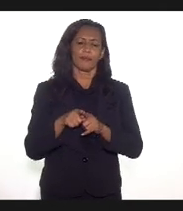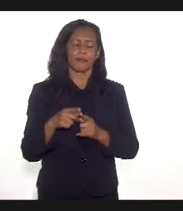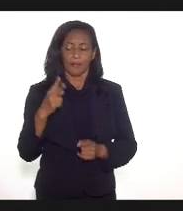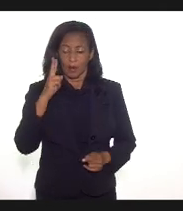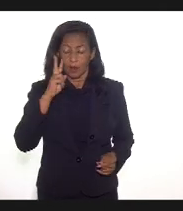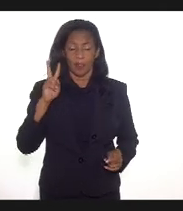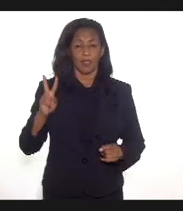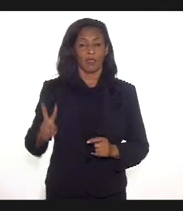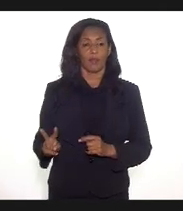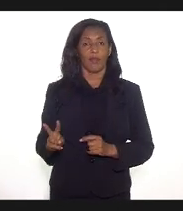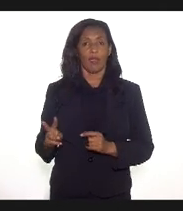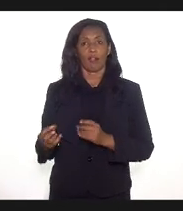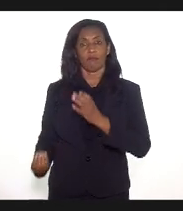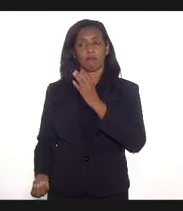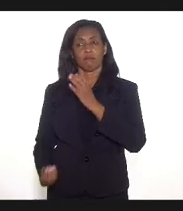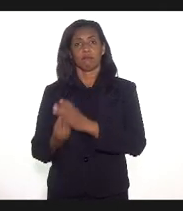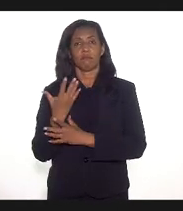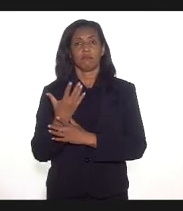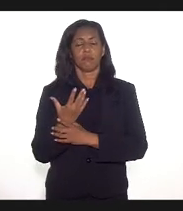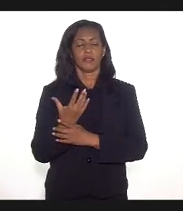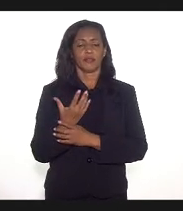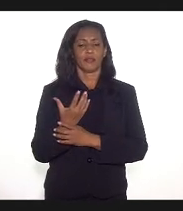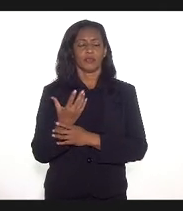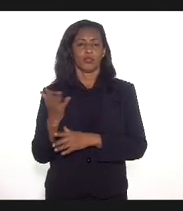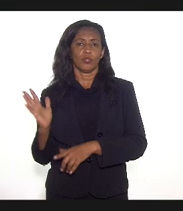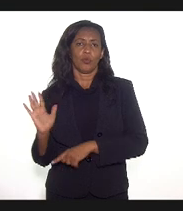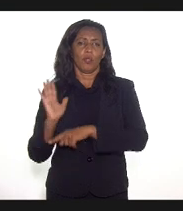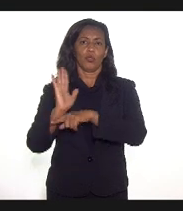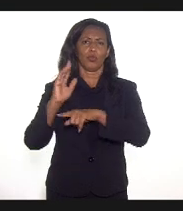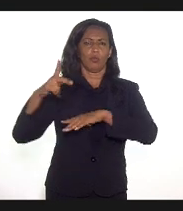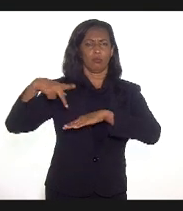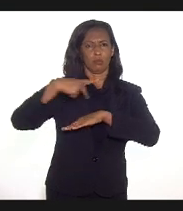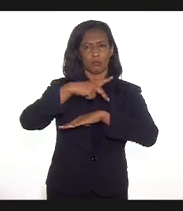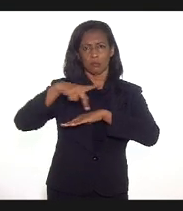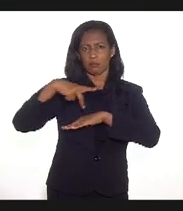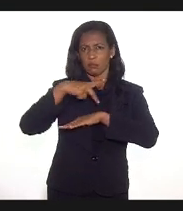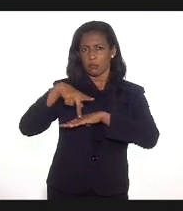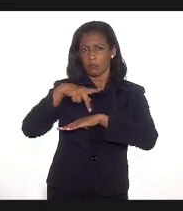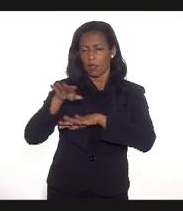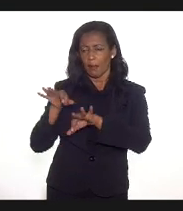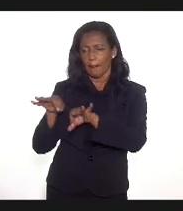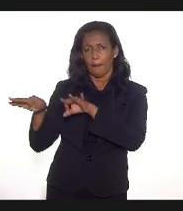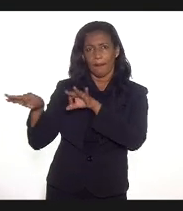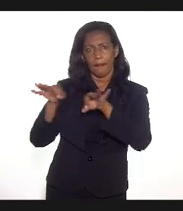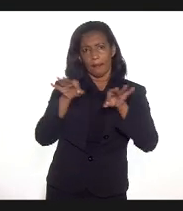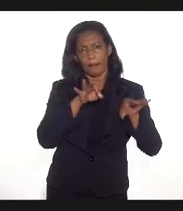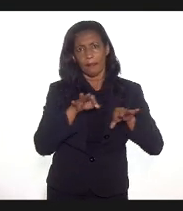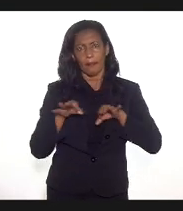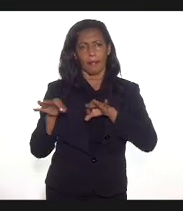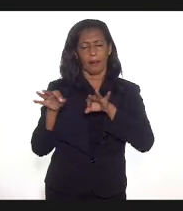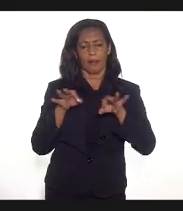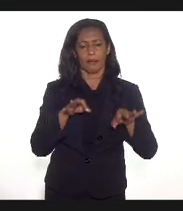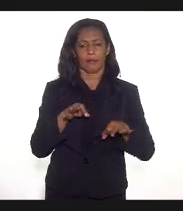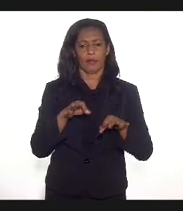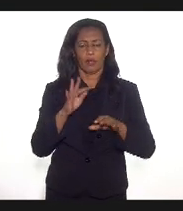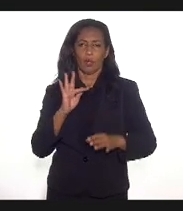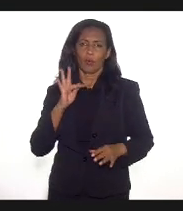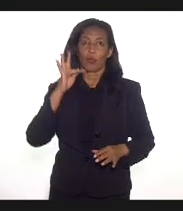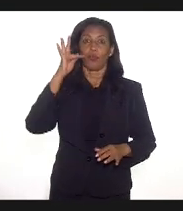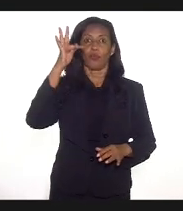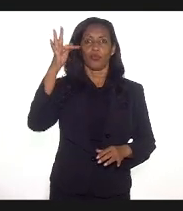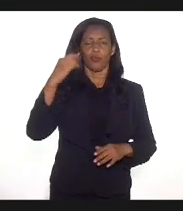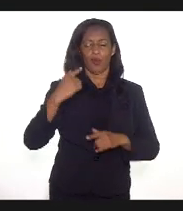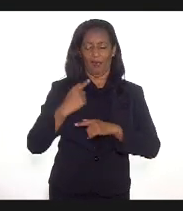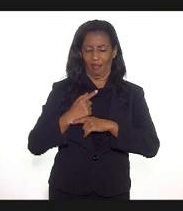previa a criação de um anteparo ao nosso país, né, preparando a nossa futura